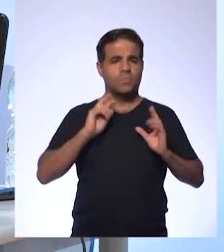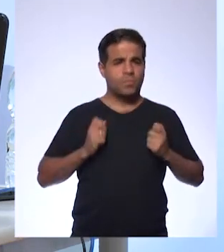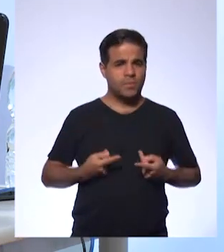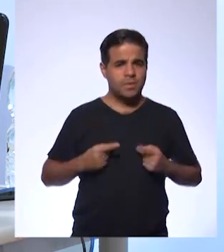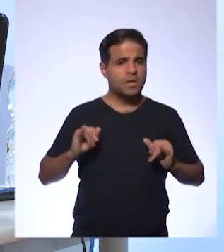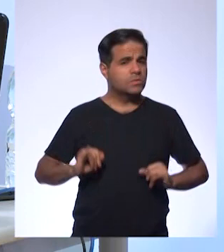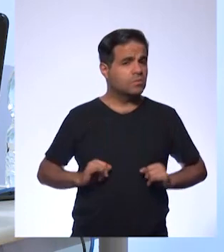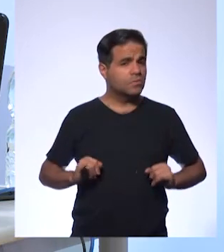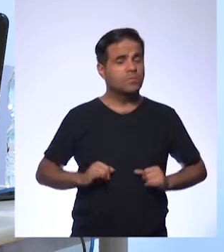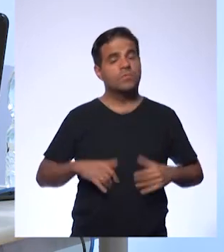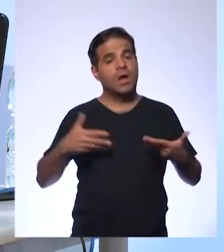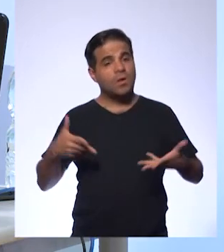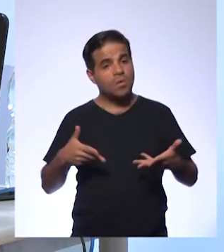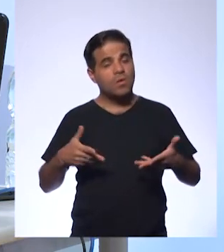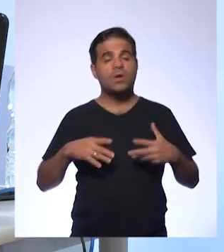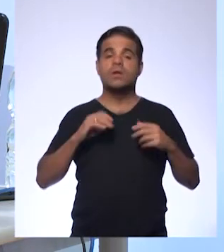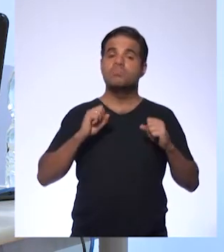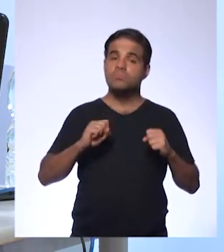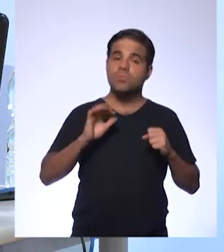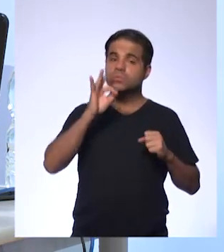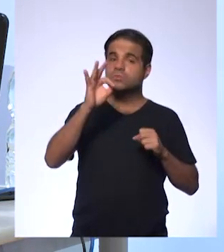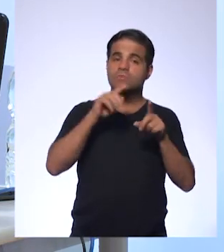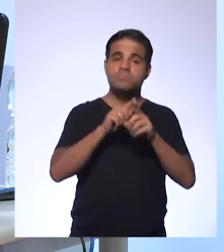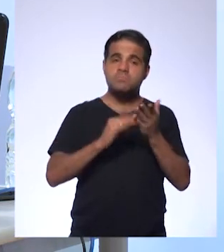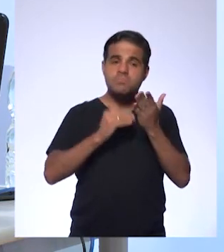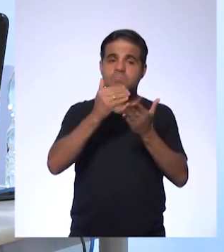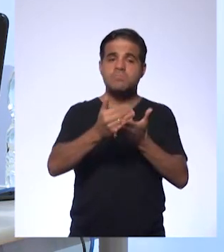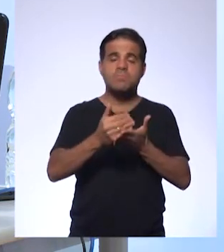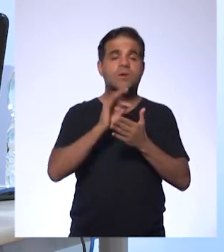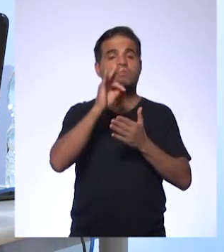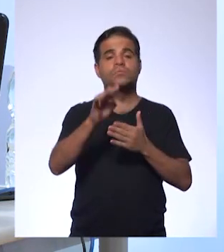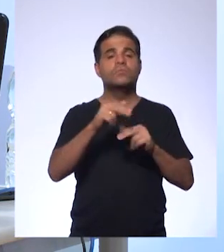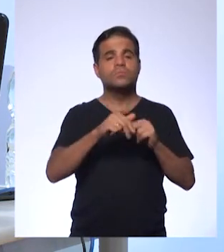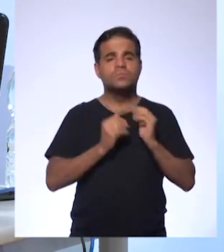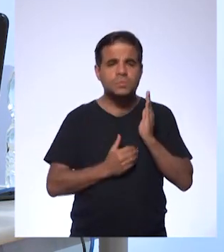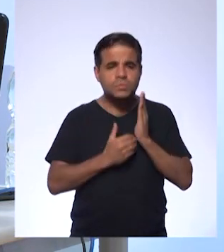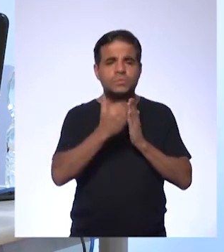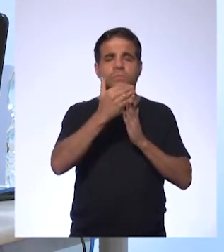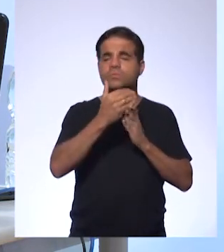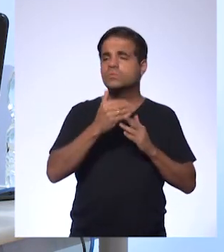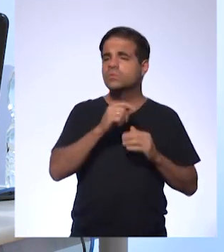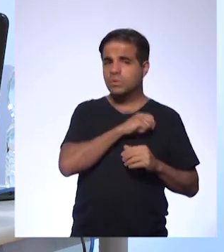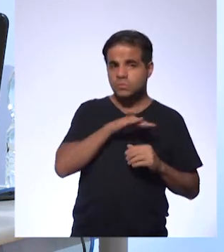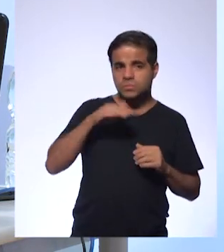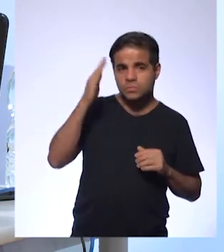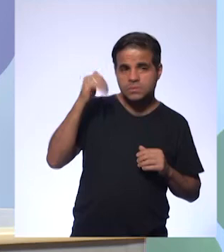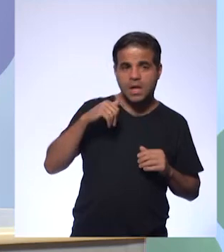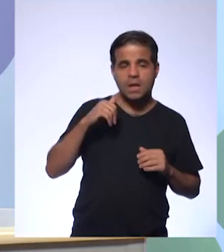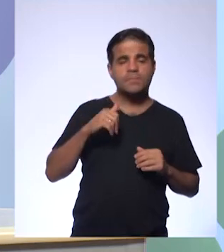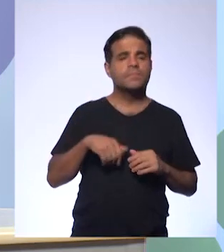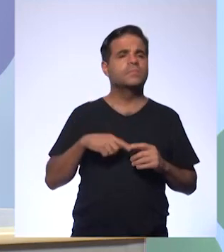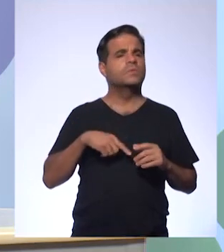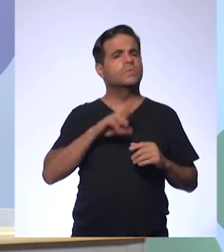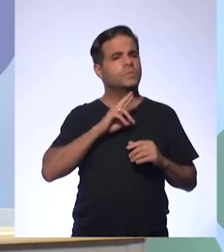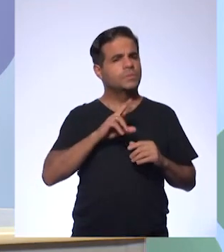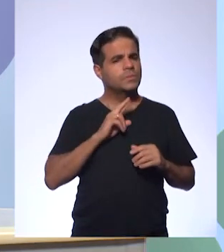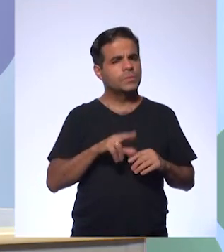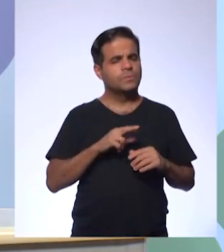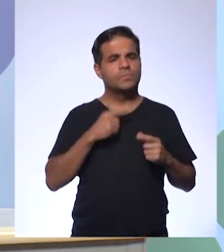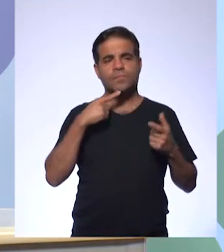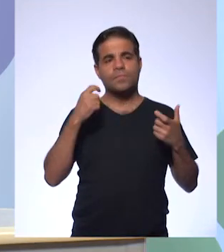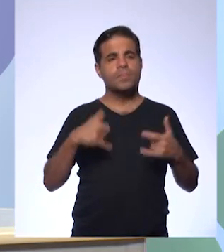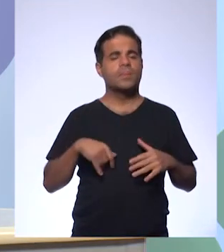sofrendo ou pode vir a sofrer por conta deste aumento? Será que os alunos sabem alguma coisa? Olha, Mônica, aqui tem muitos alunos